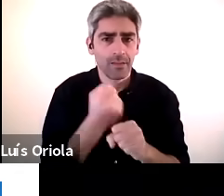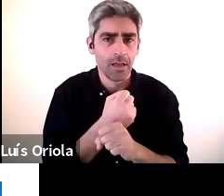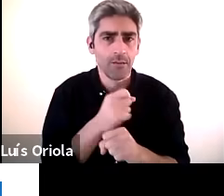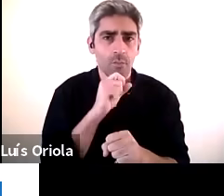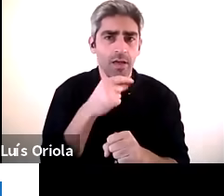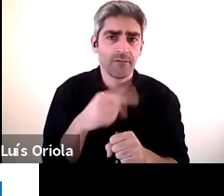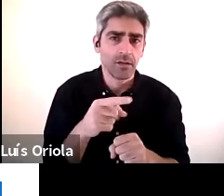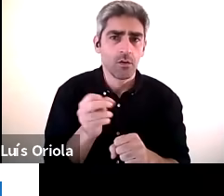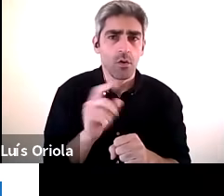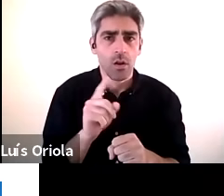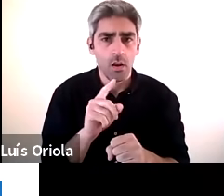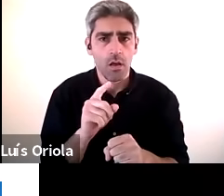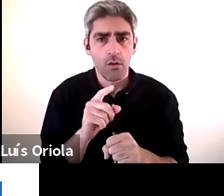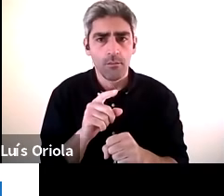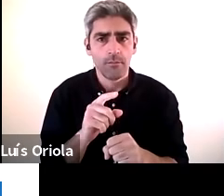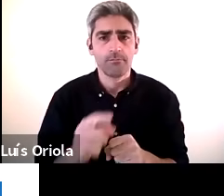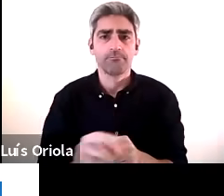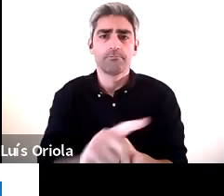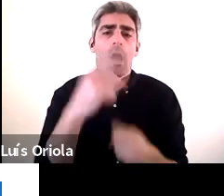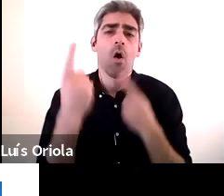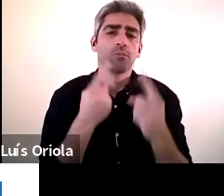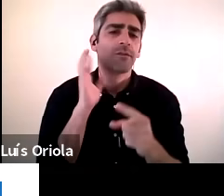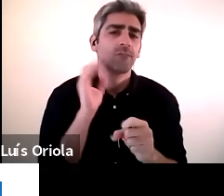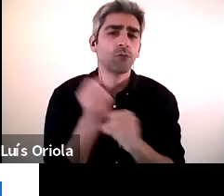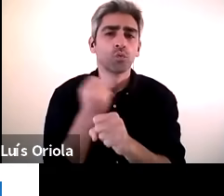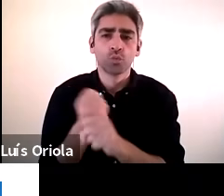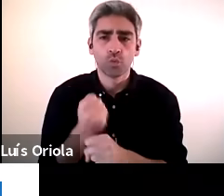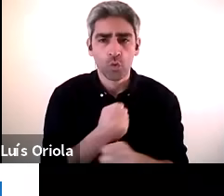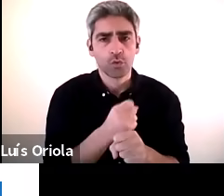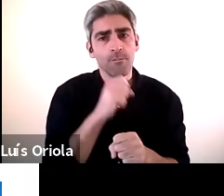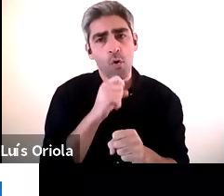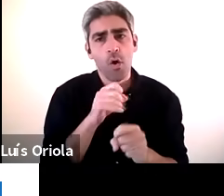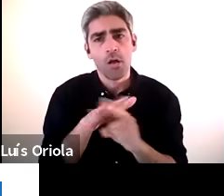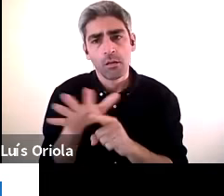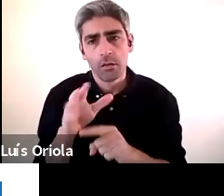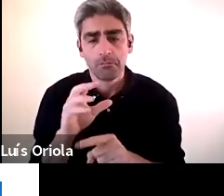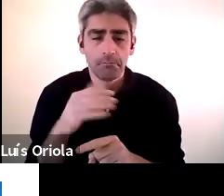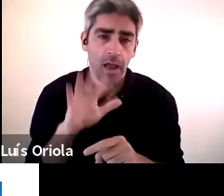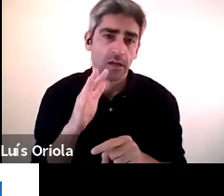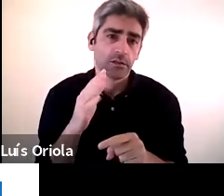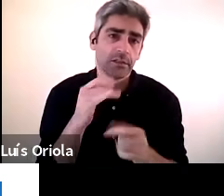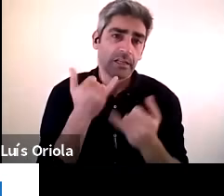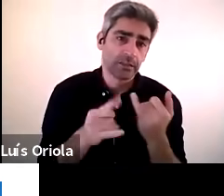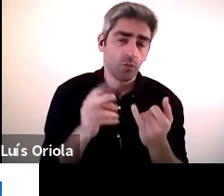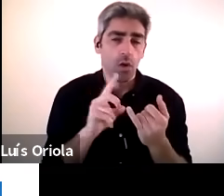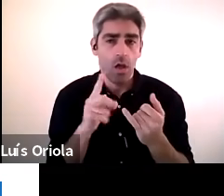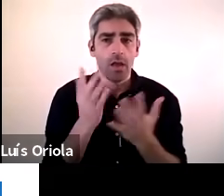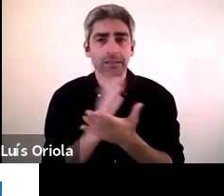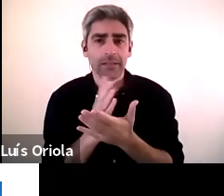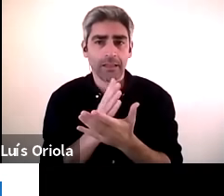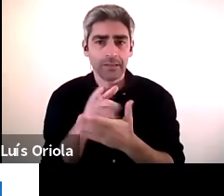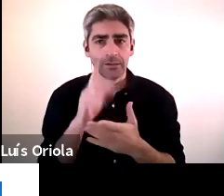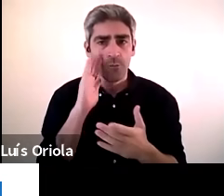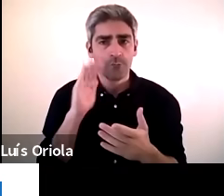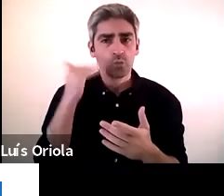aqui algumas funções que poderão estar mais em risco. Essa incerteza acerca do